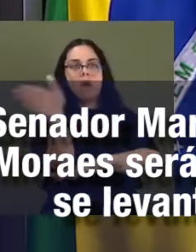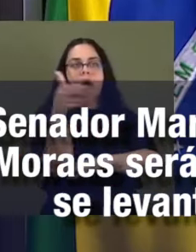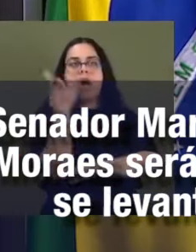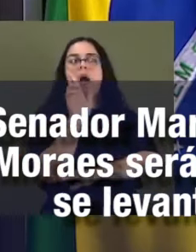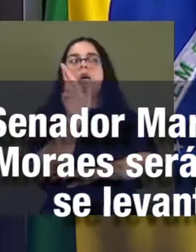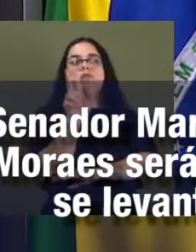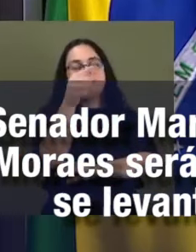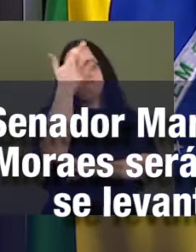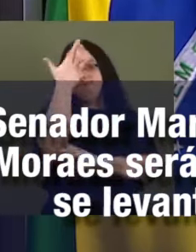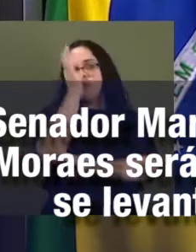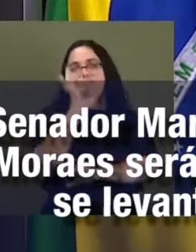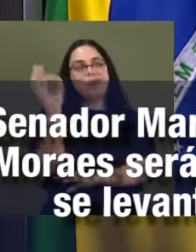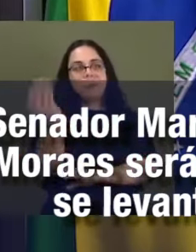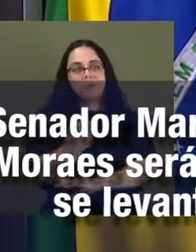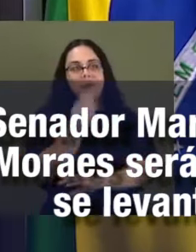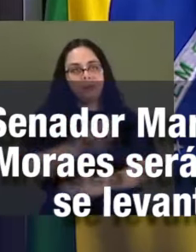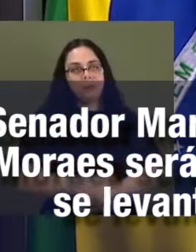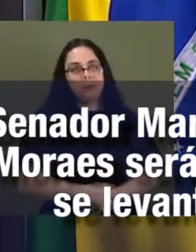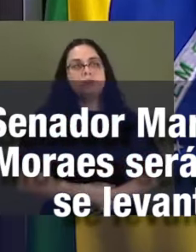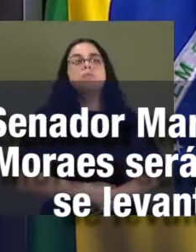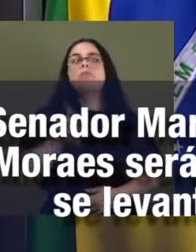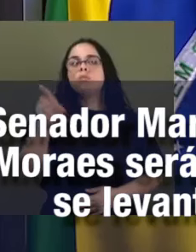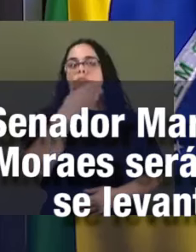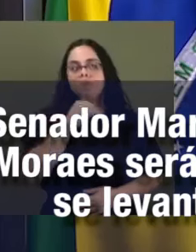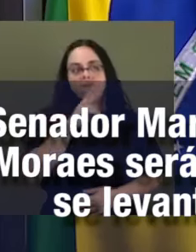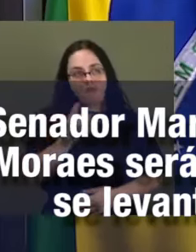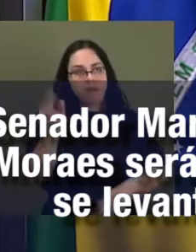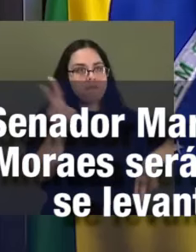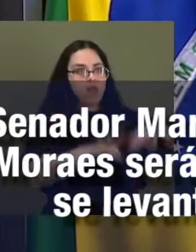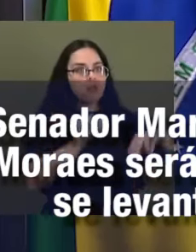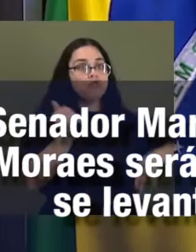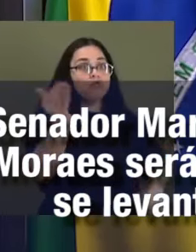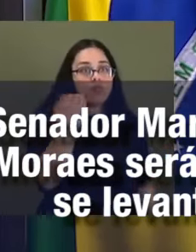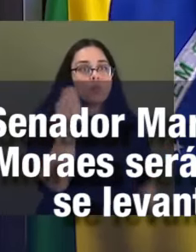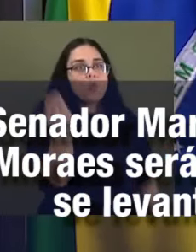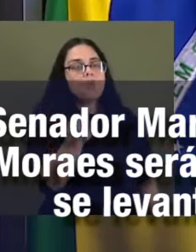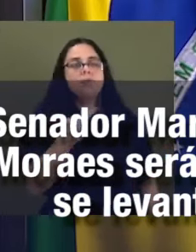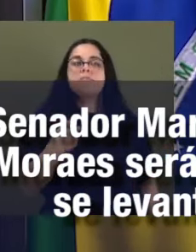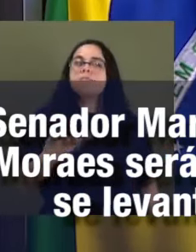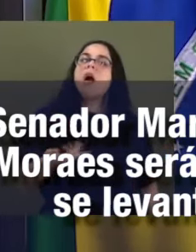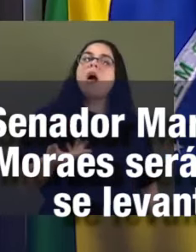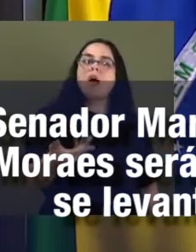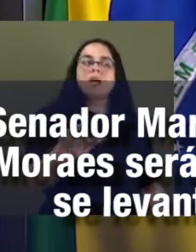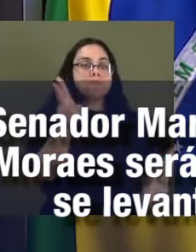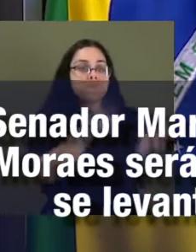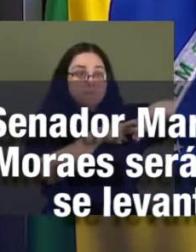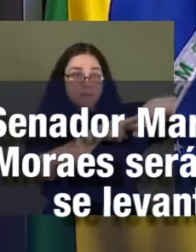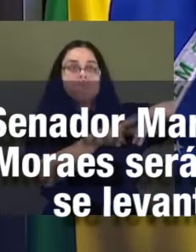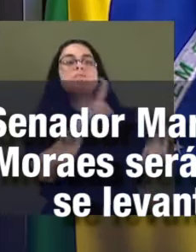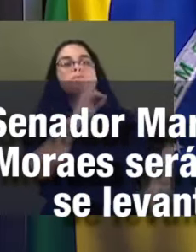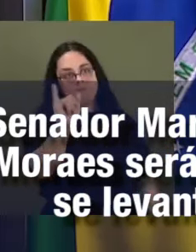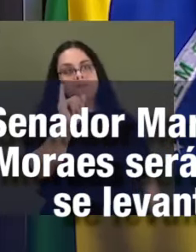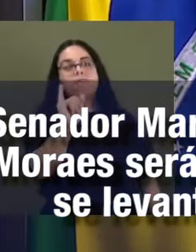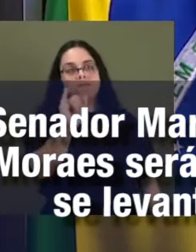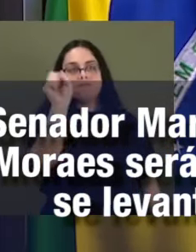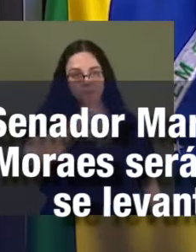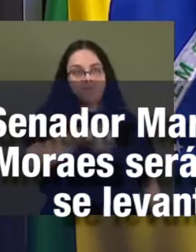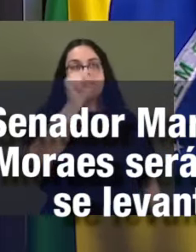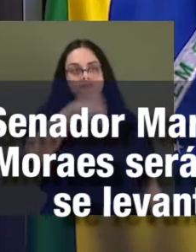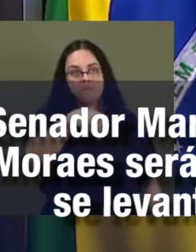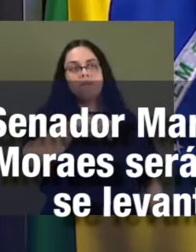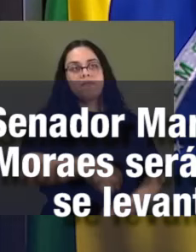têm noção. De fato, ele será preso. Quando? Não sei. Mas vai ser muito mais rápido. Mas que vai ser